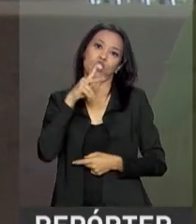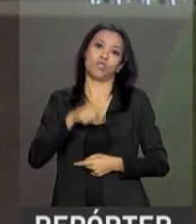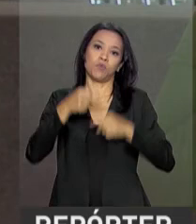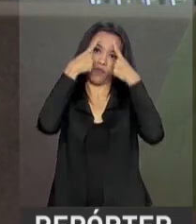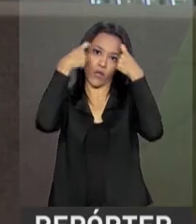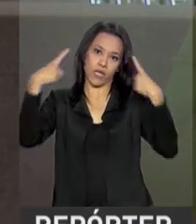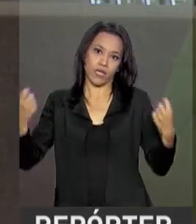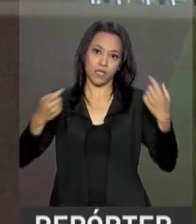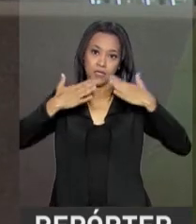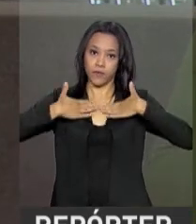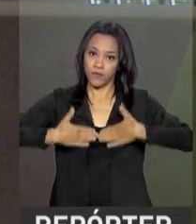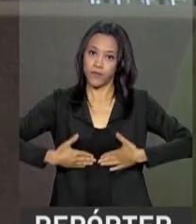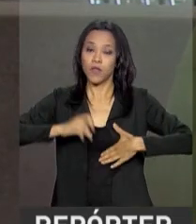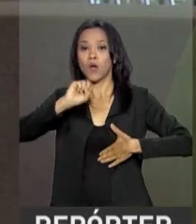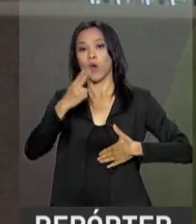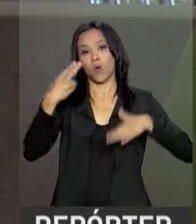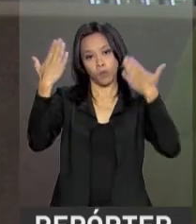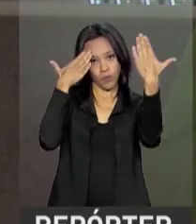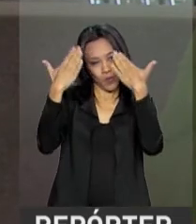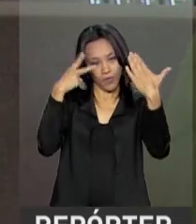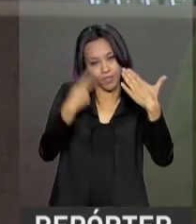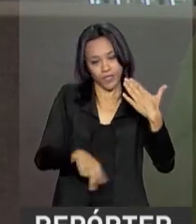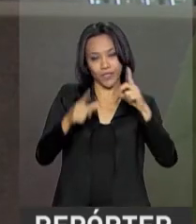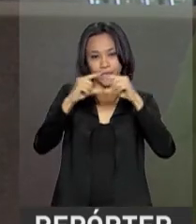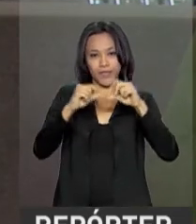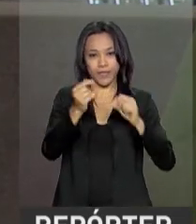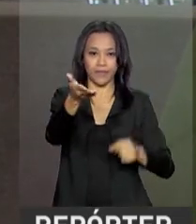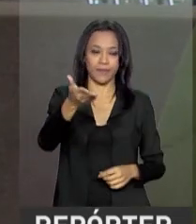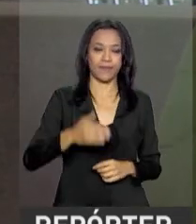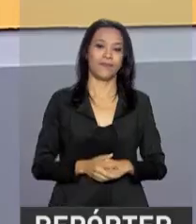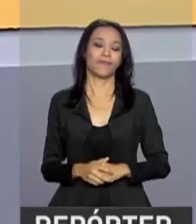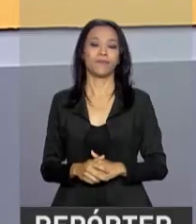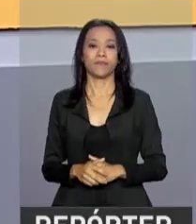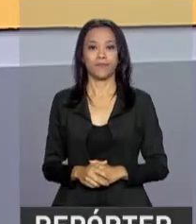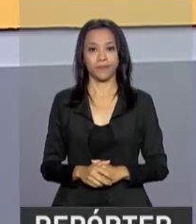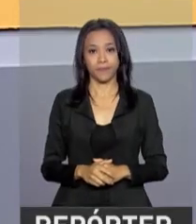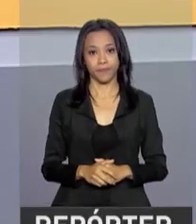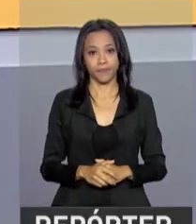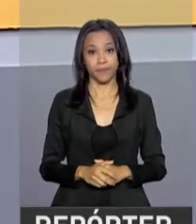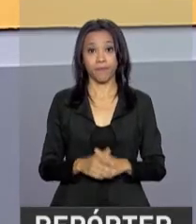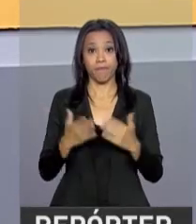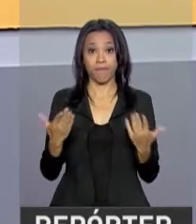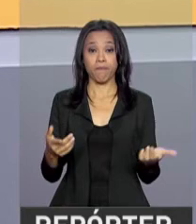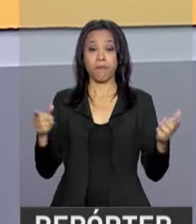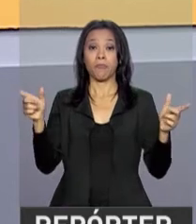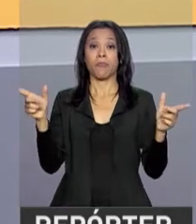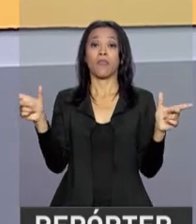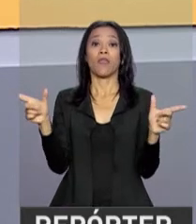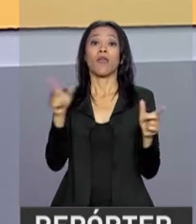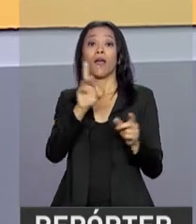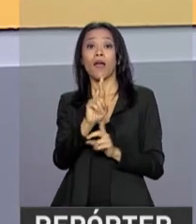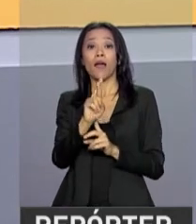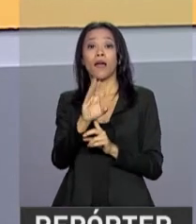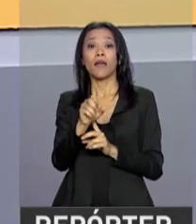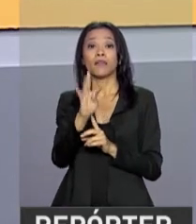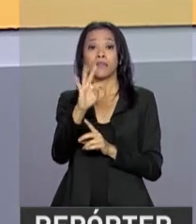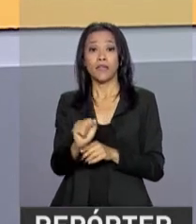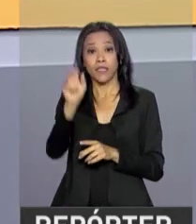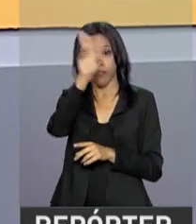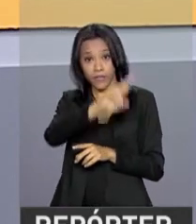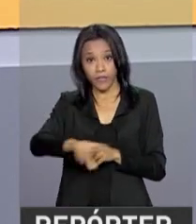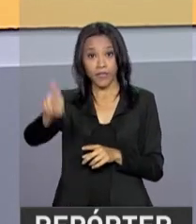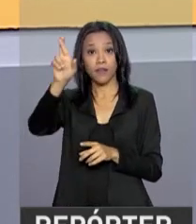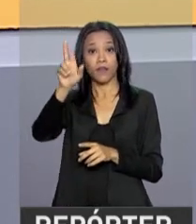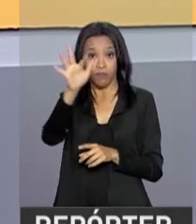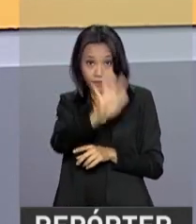ou psicológica contra a vítima. De Brasília, Márcia Fernandes. A Receita Federal liberou o dinheiro do lote